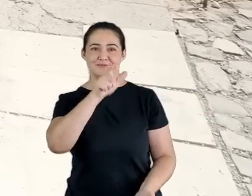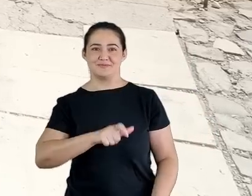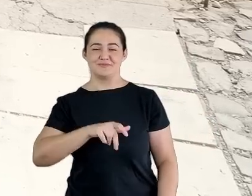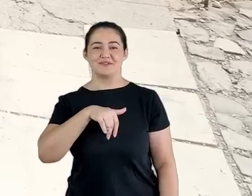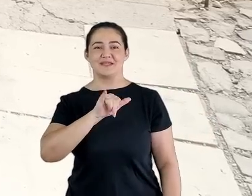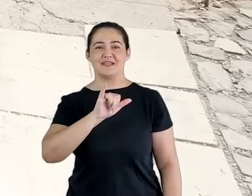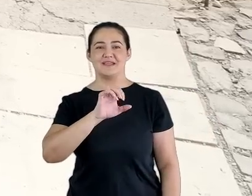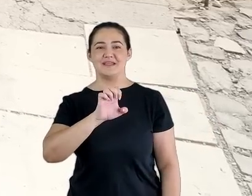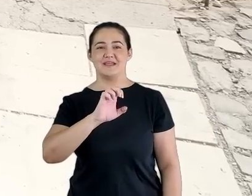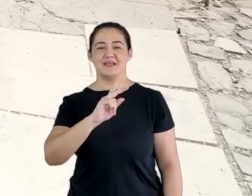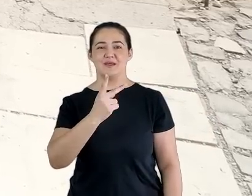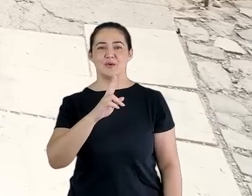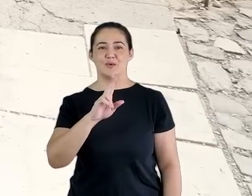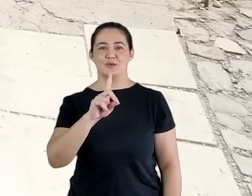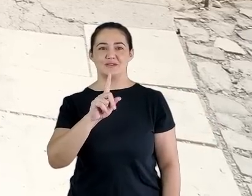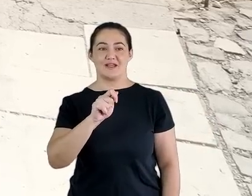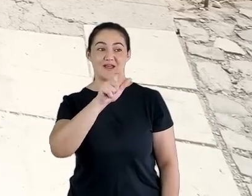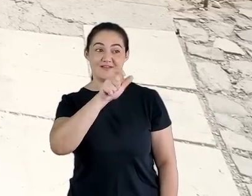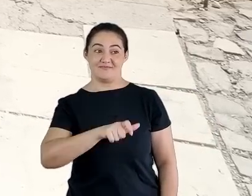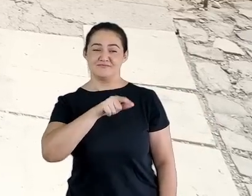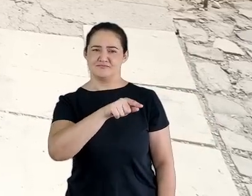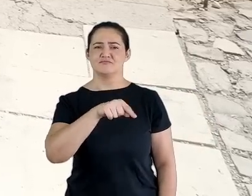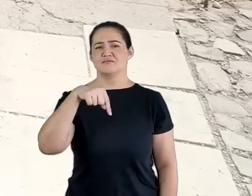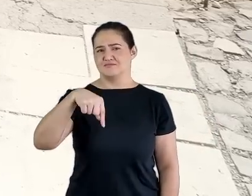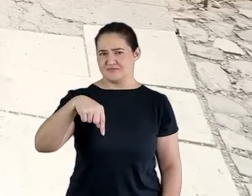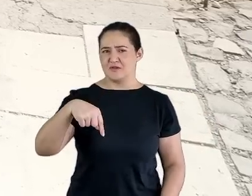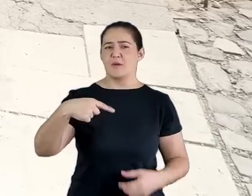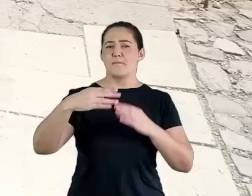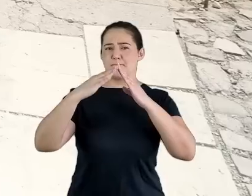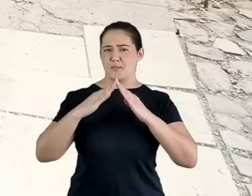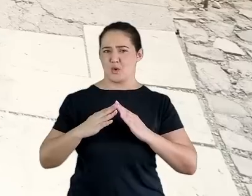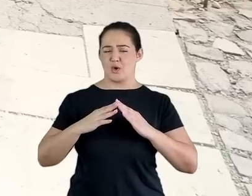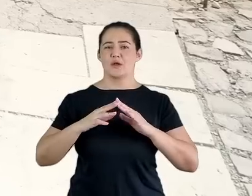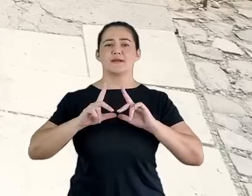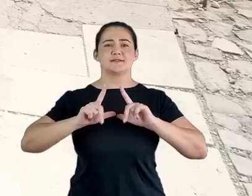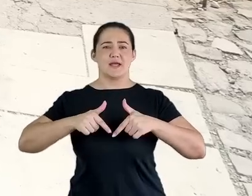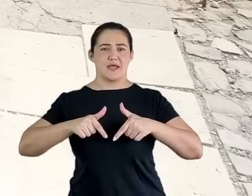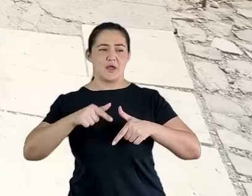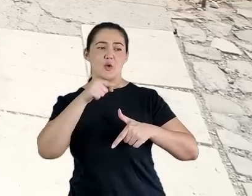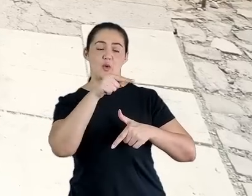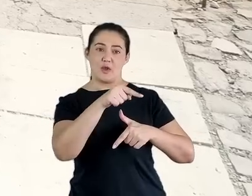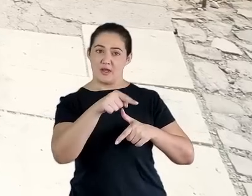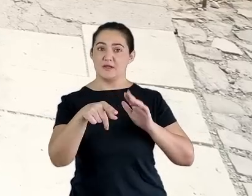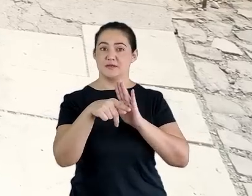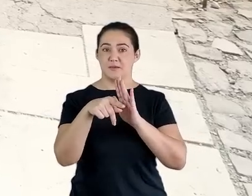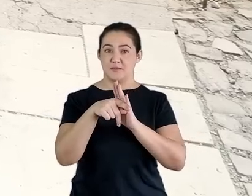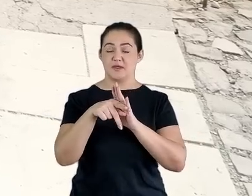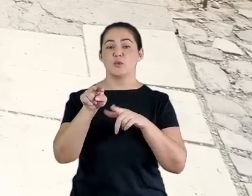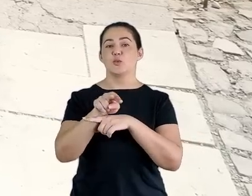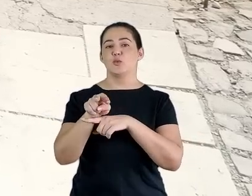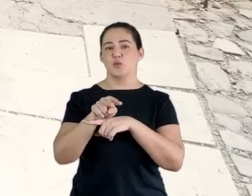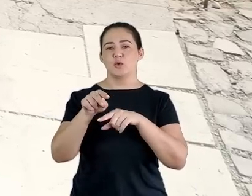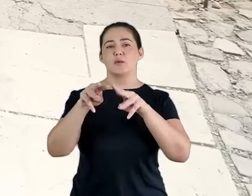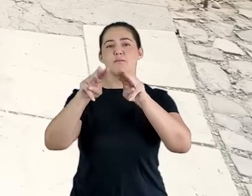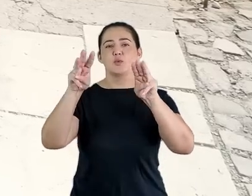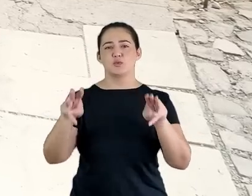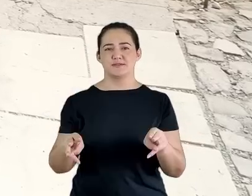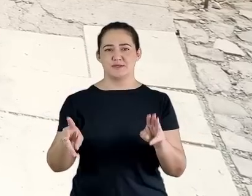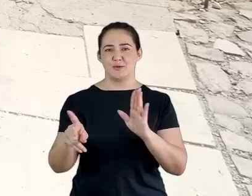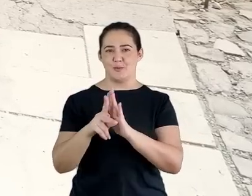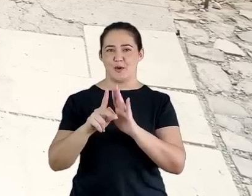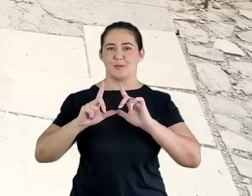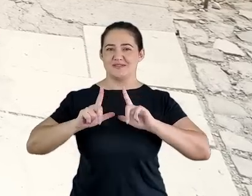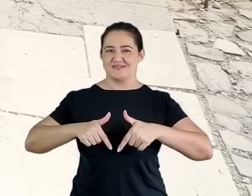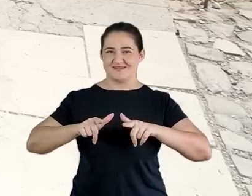já apareceu em outros programas. Ele é também aqui de Israel, é um curador do Bible Lands Museum, que fica em Jerusalém,